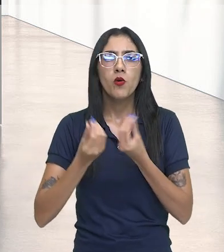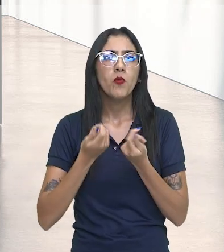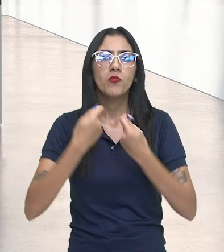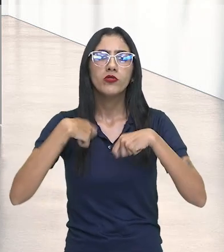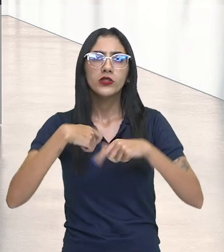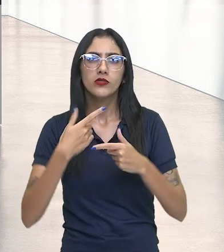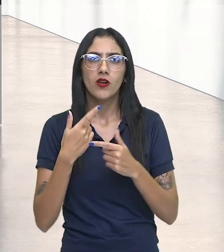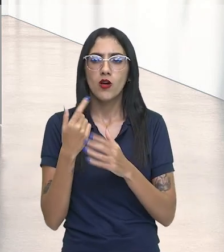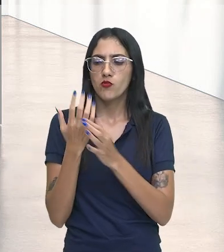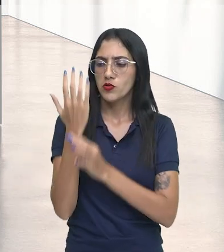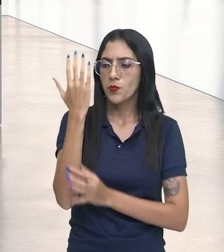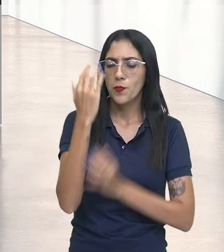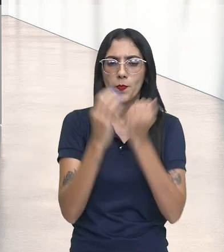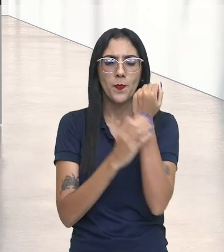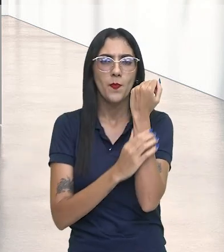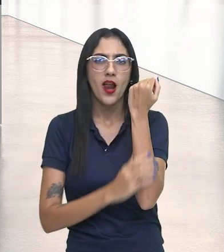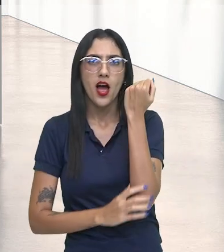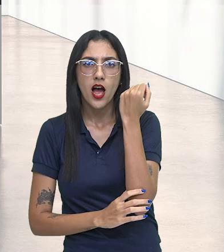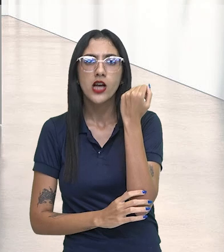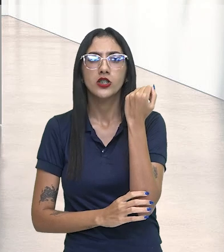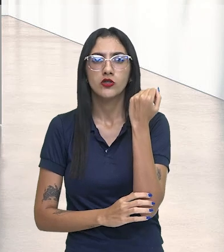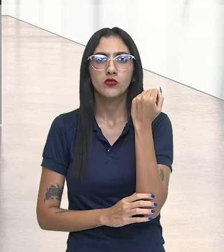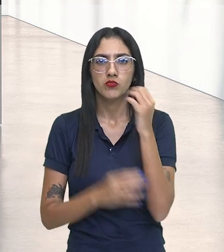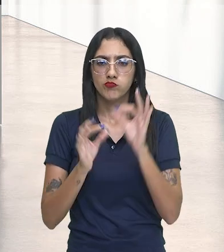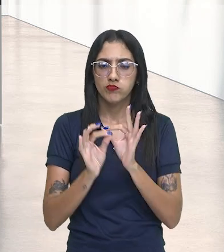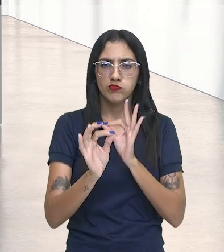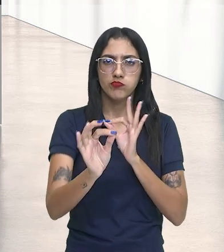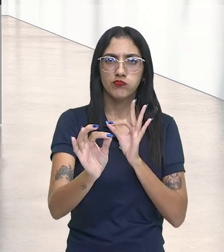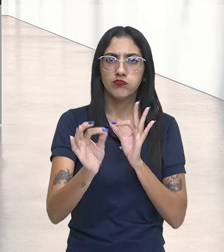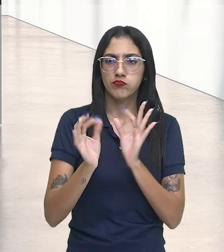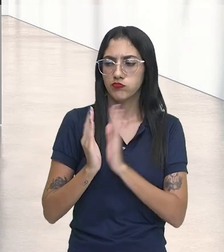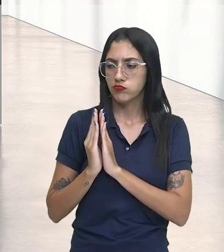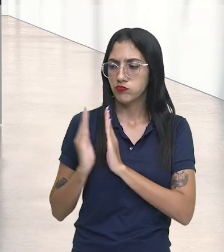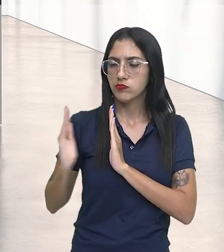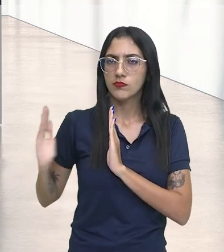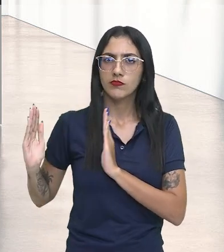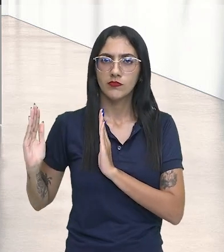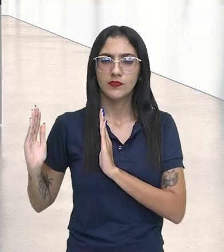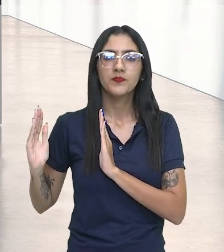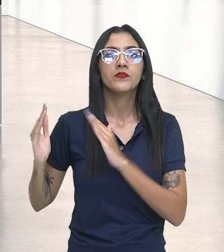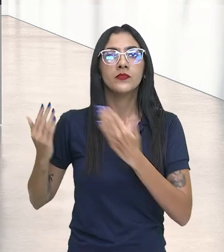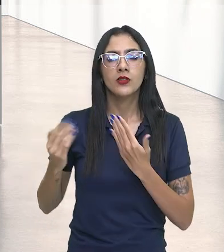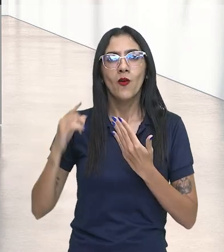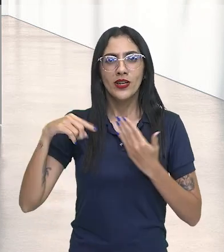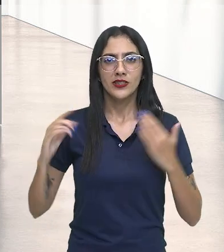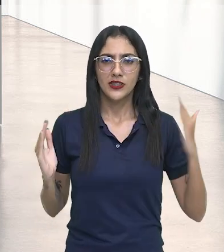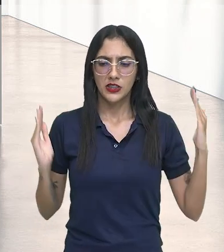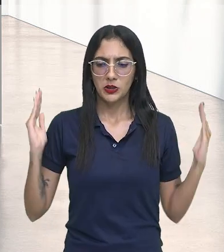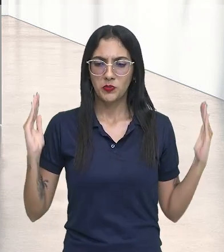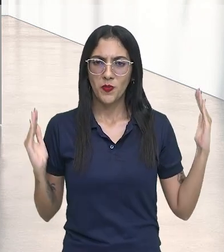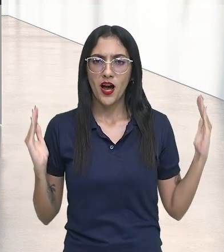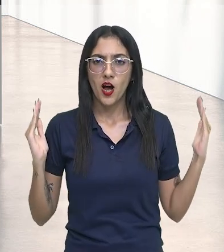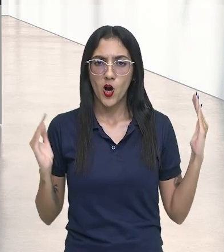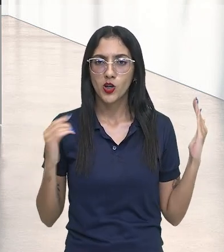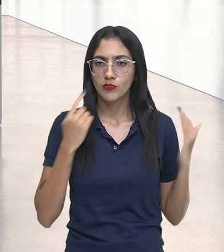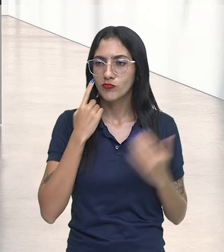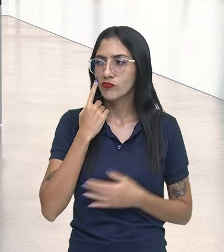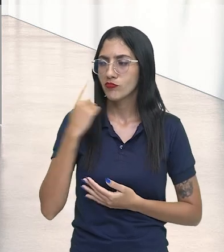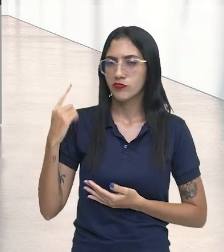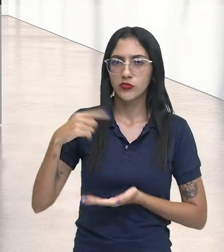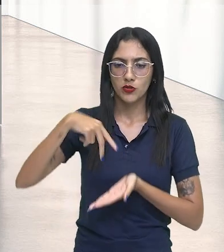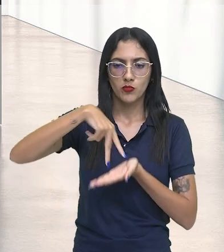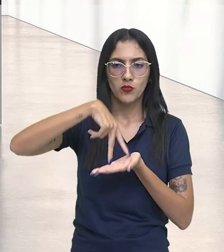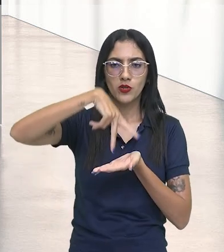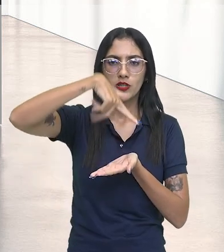o braço consegue chegar, sendo para frente, sendo para lateral, né? Então, esse espaço, olha só, ele deu um salto e a perna